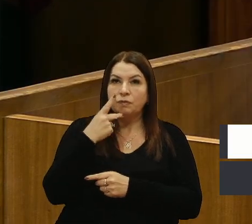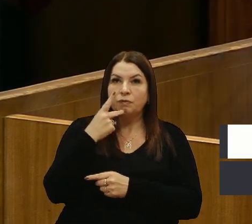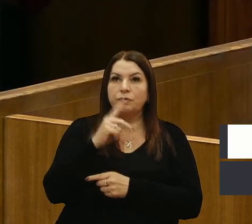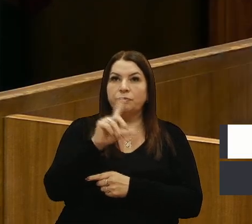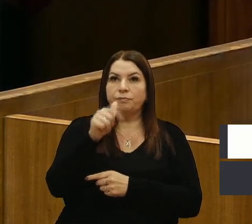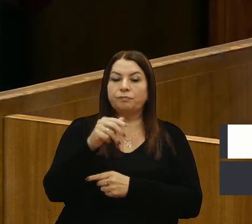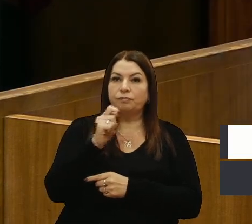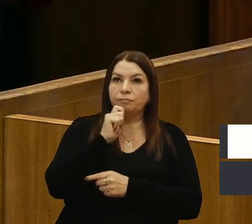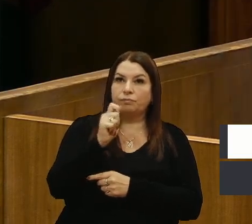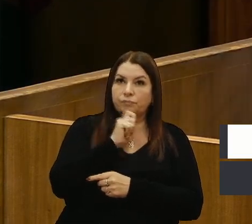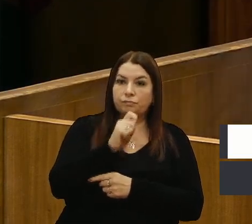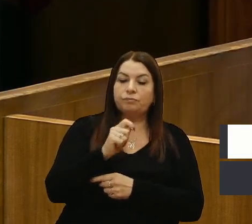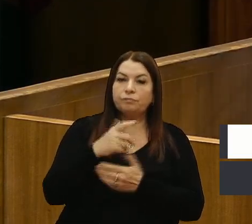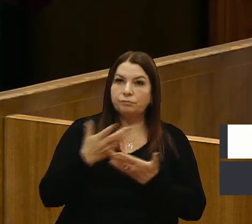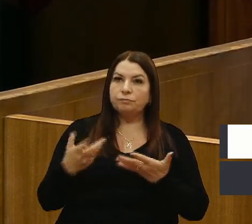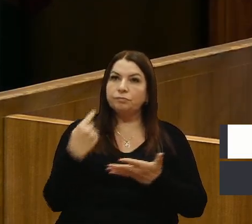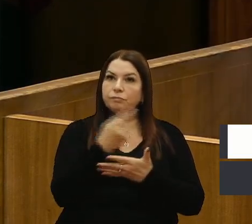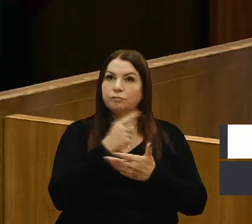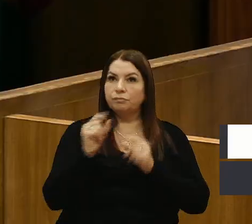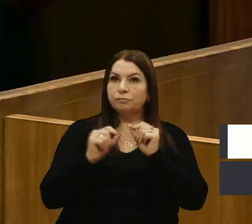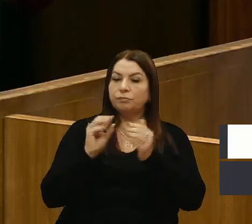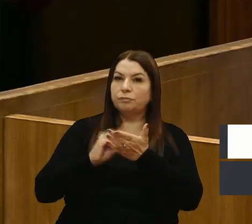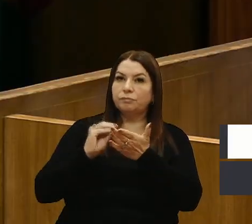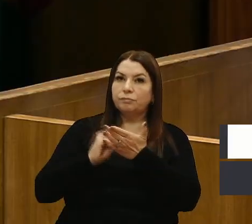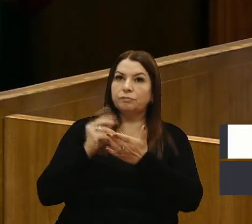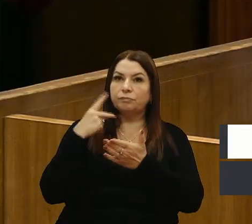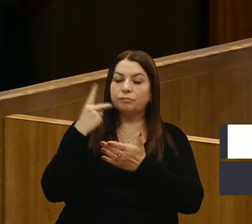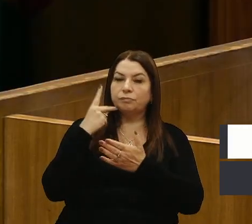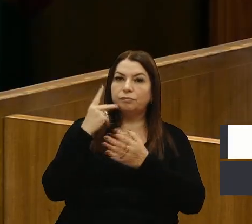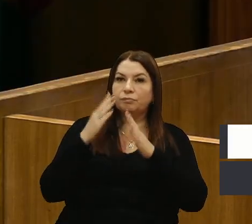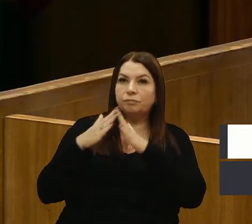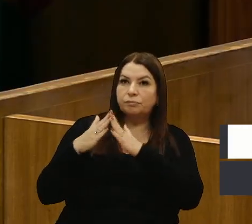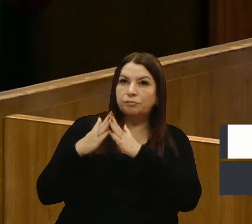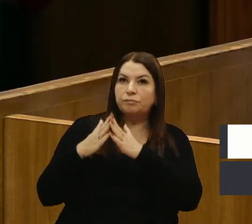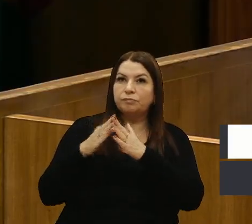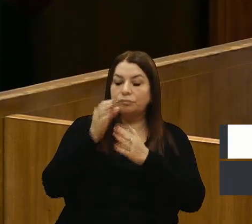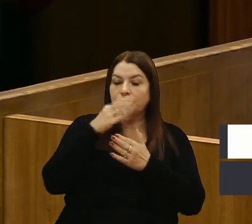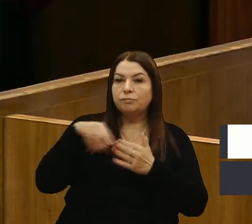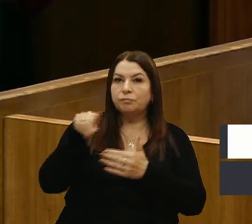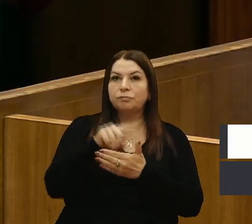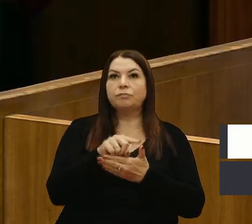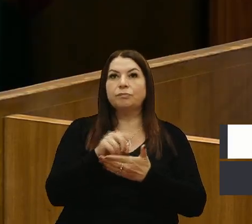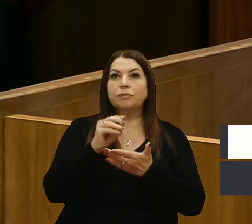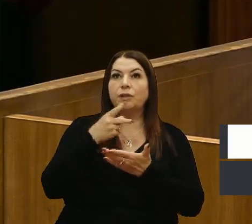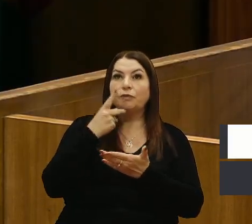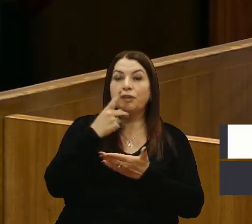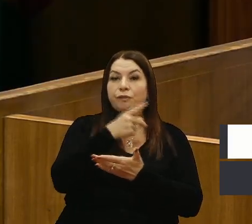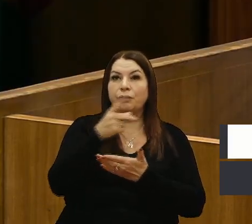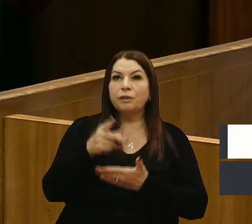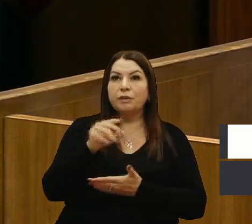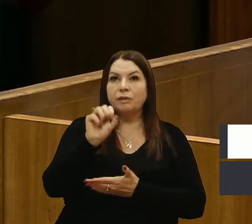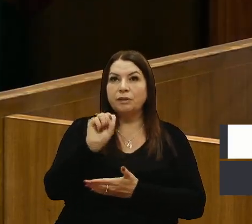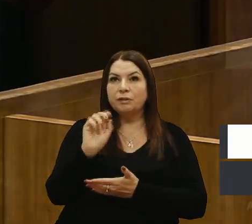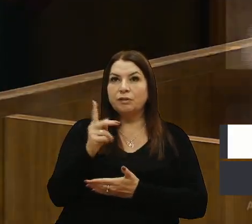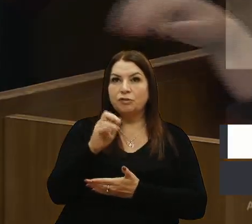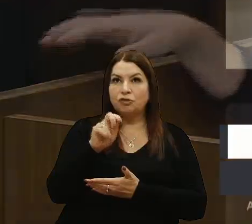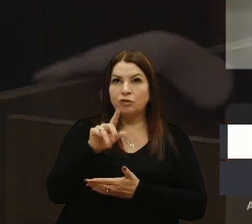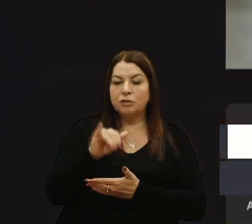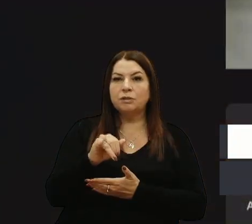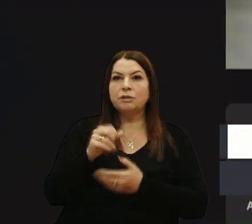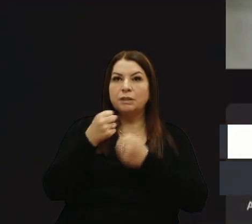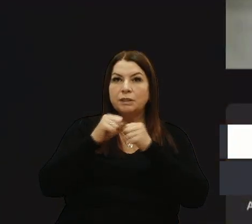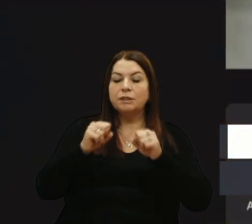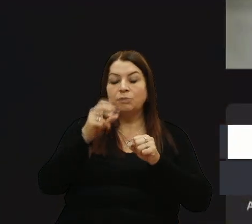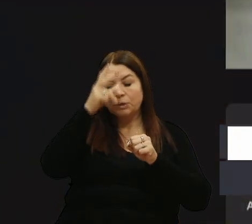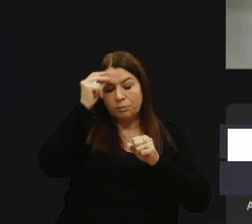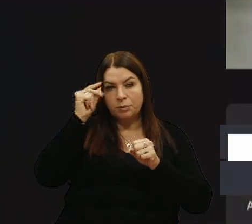uma reportagem extensa sobre a falta de política habitacional em Caxias do Sul, a fala da Shirley. A Secretaria Municipal da Habitação